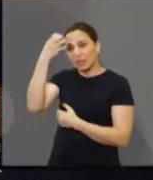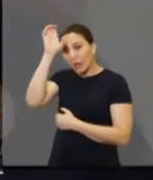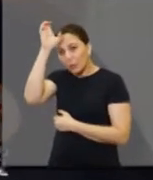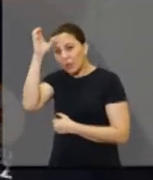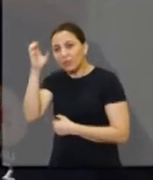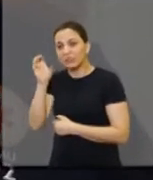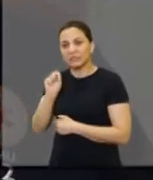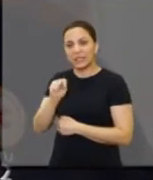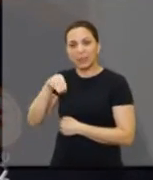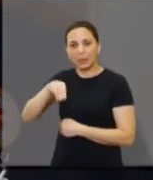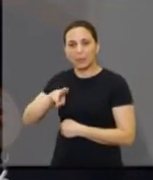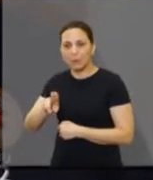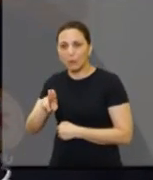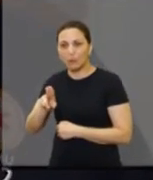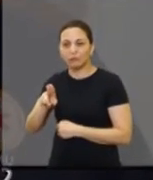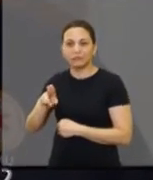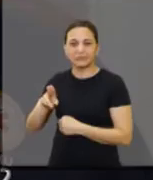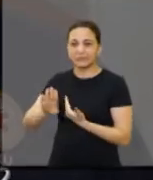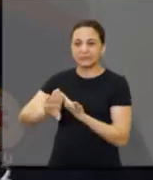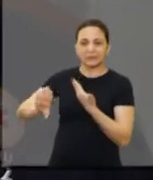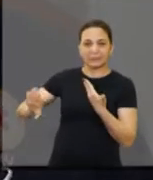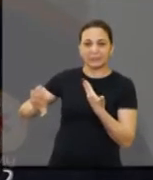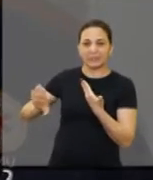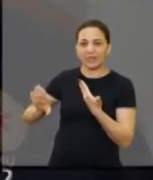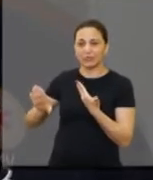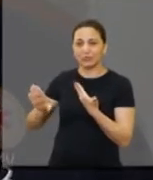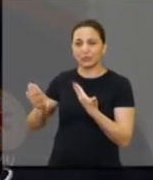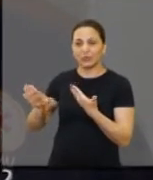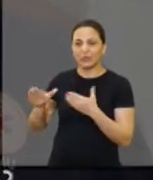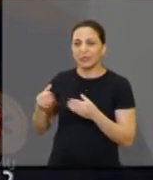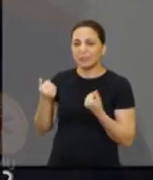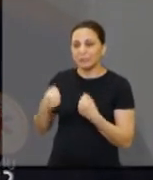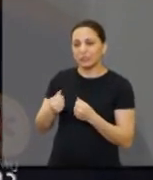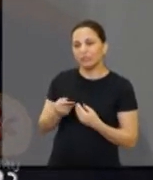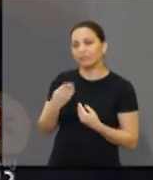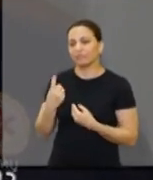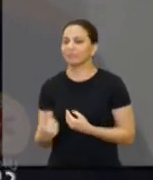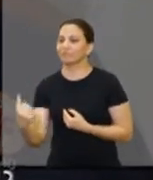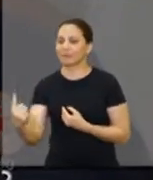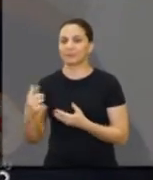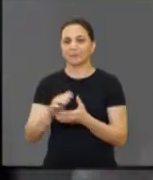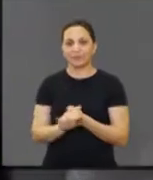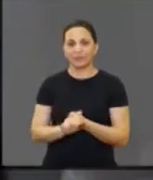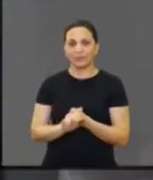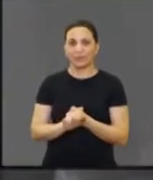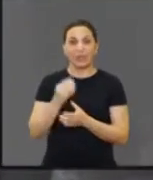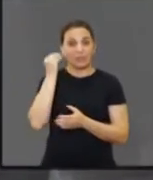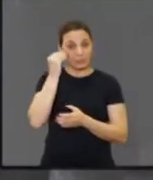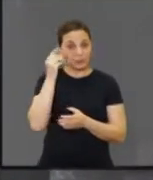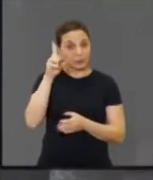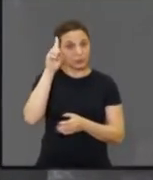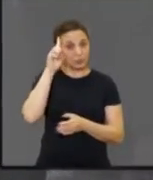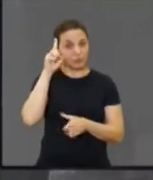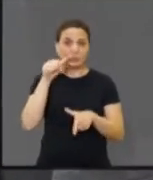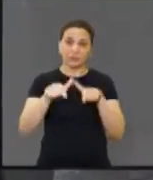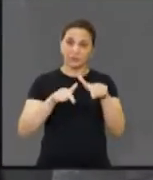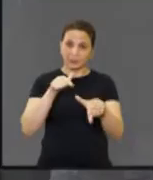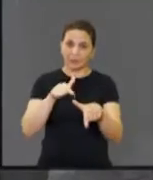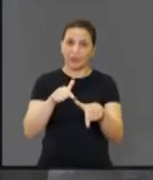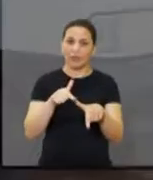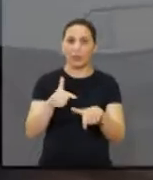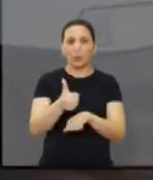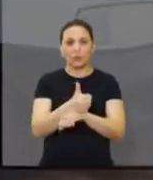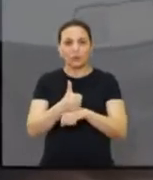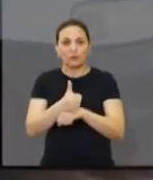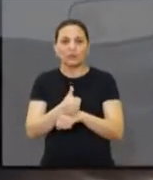que não tinha nada a ver com esse trabalho ele foi empenhado dentro dessa condição social pela experiência do dia a dia de trabalho